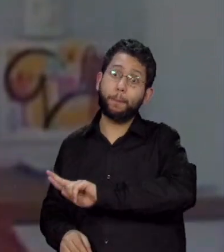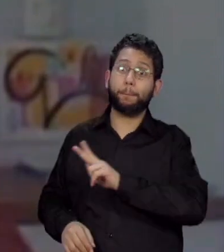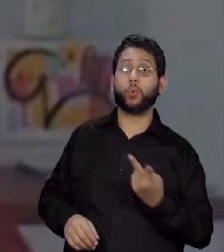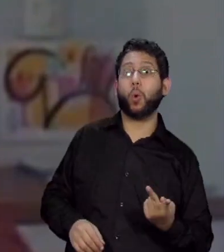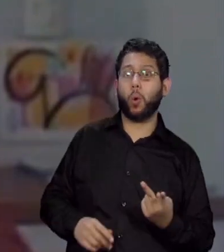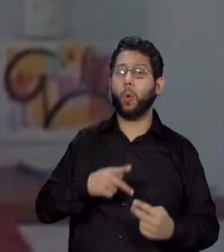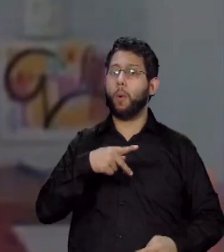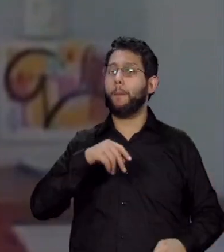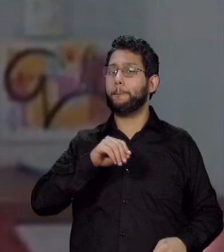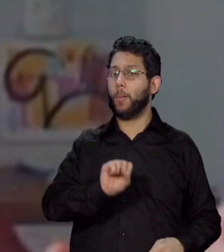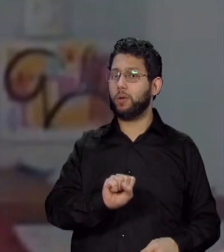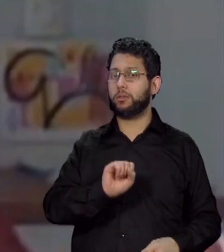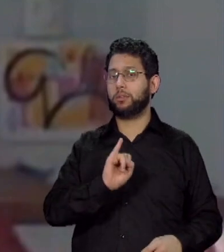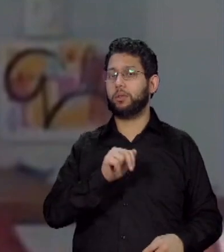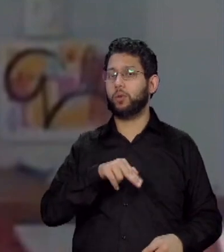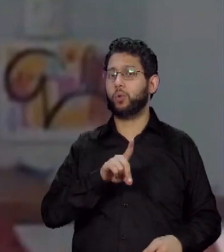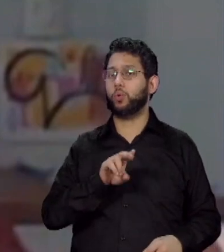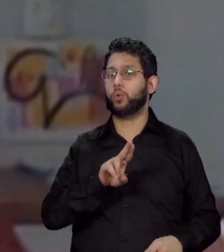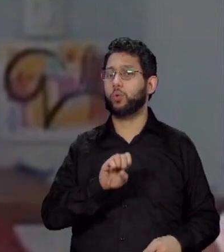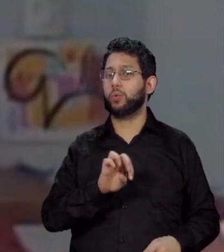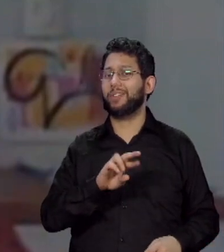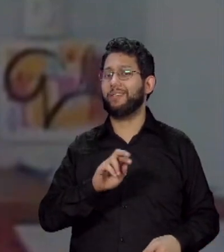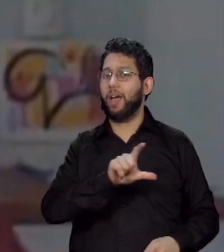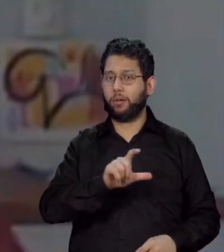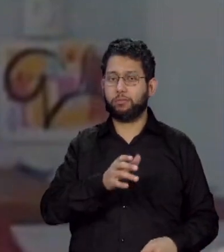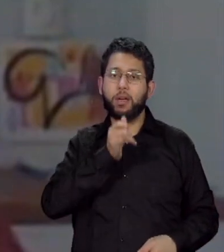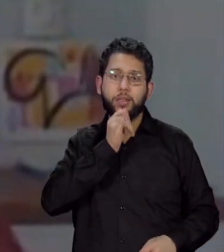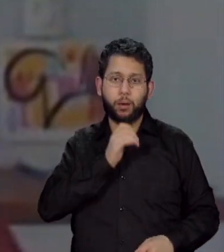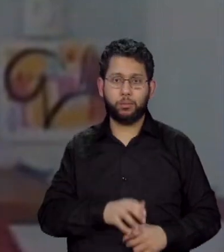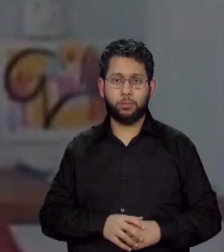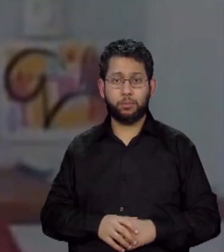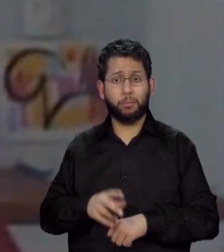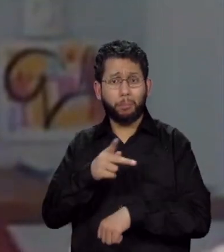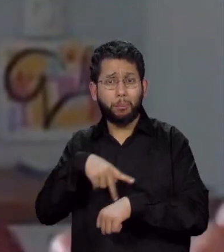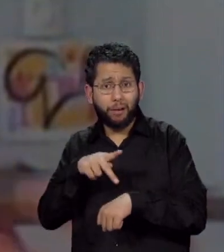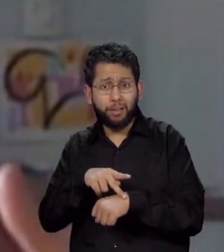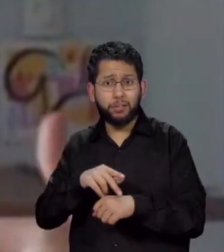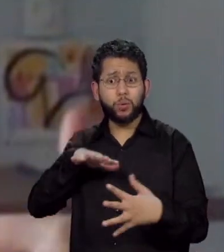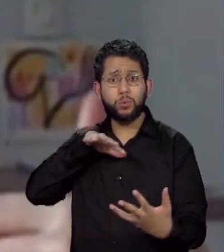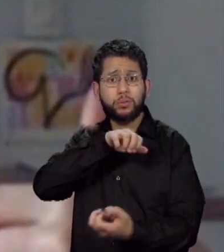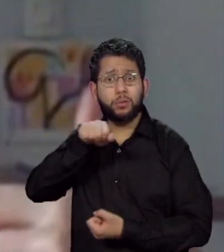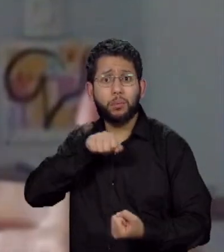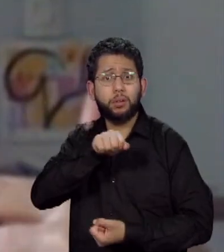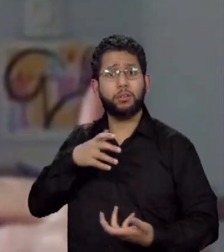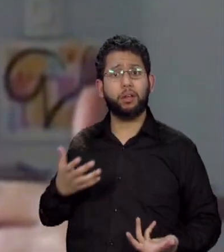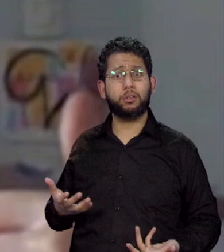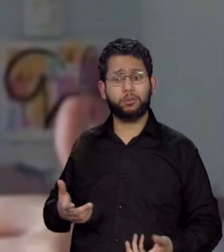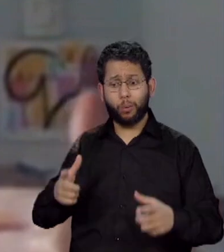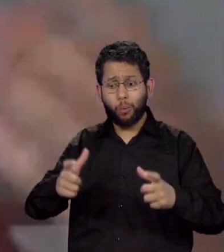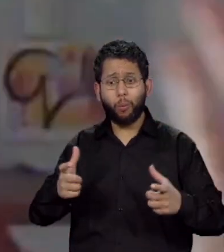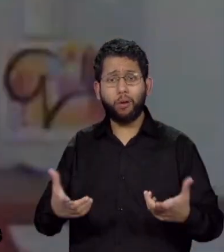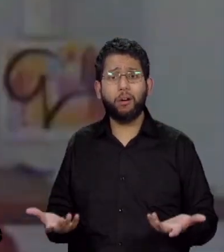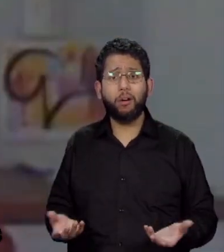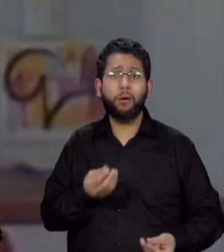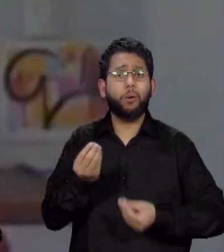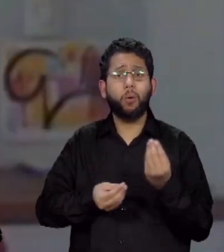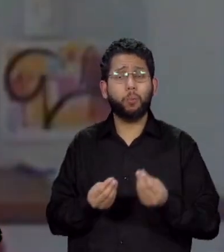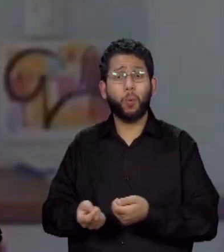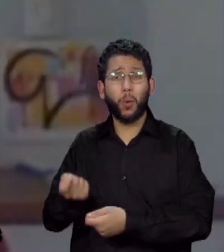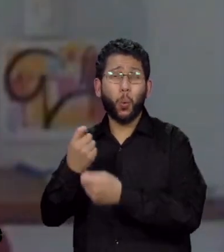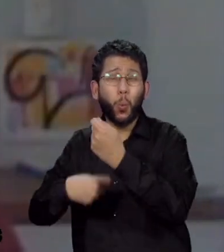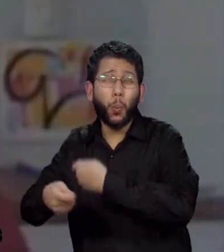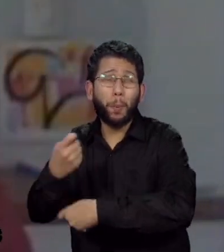quer dizer, como é que um país vai ter a sua sustentabilidade no momento em que a